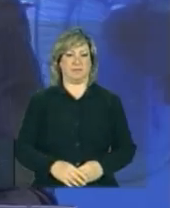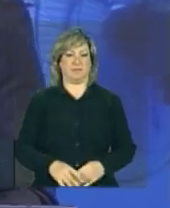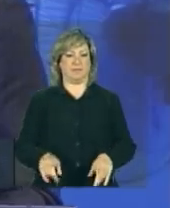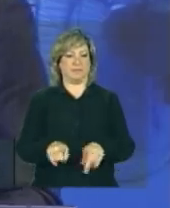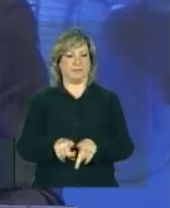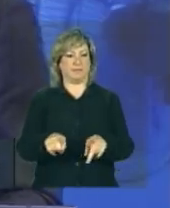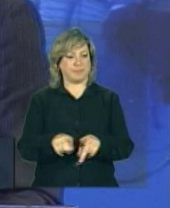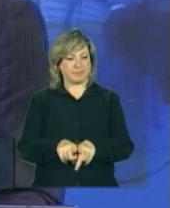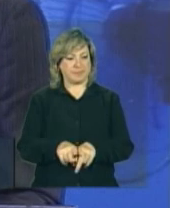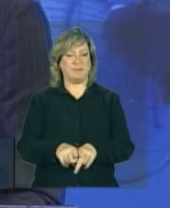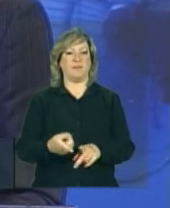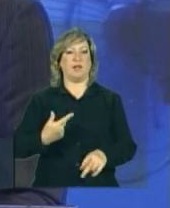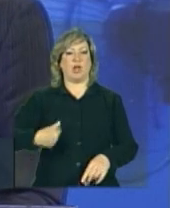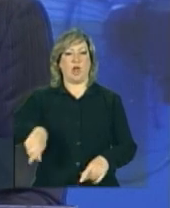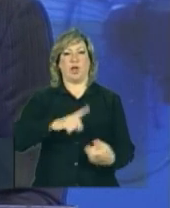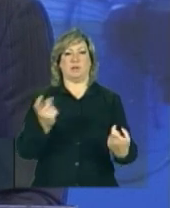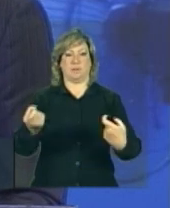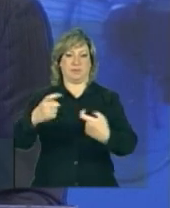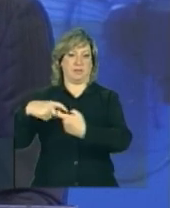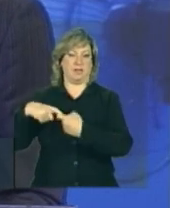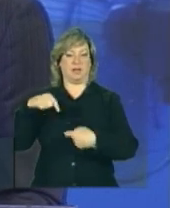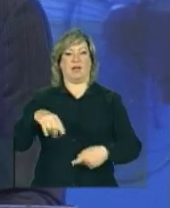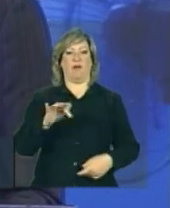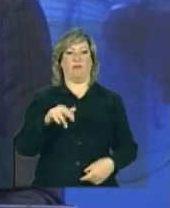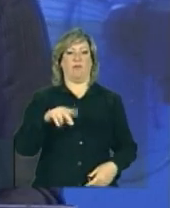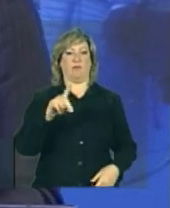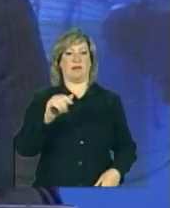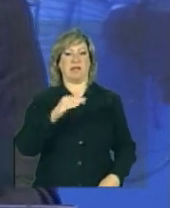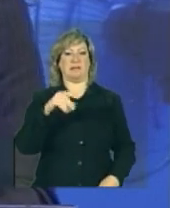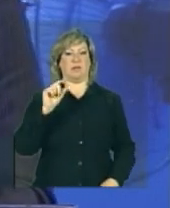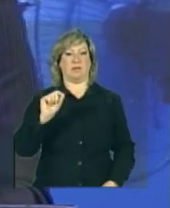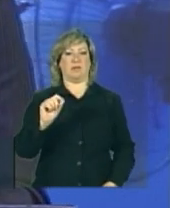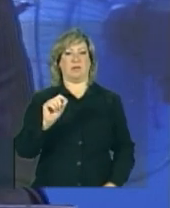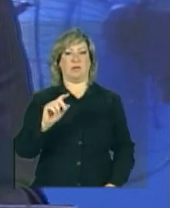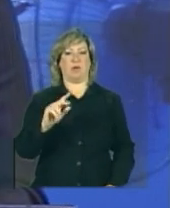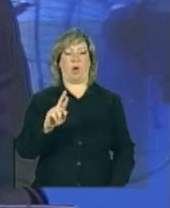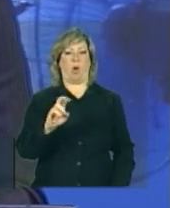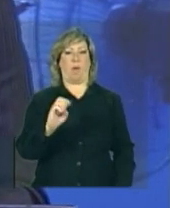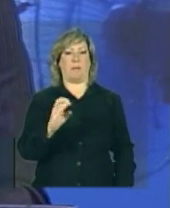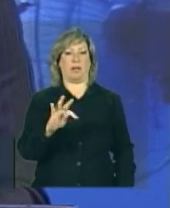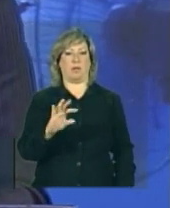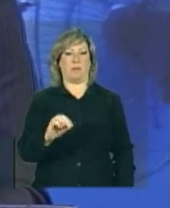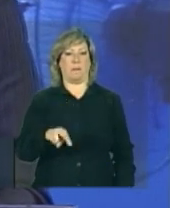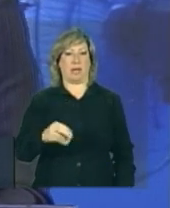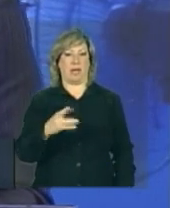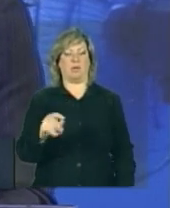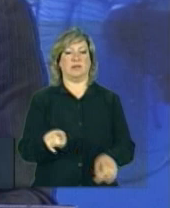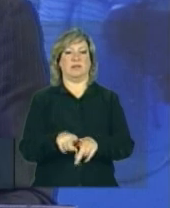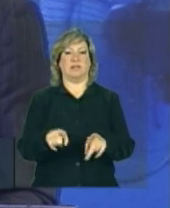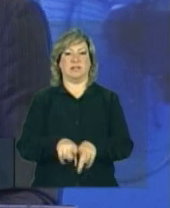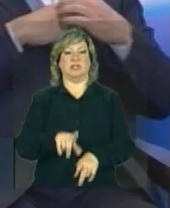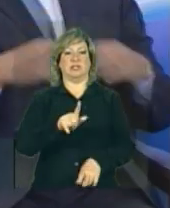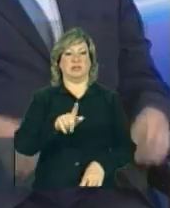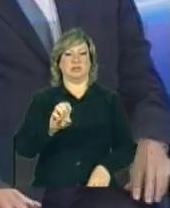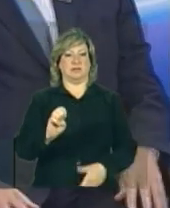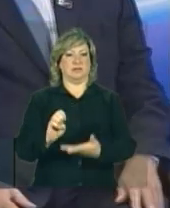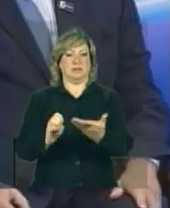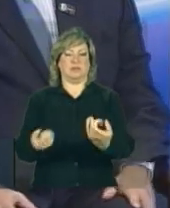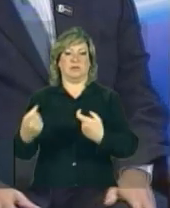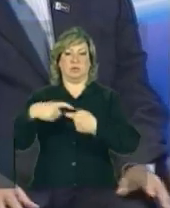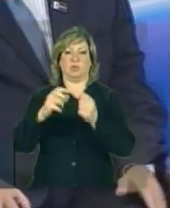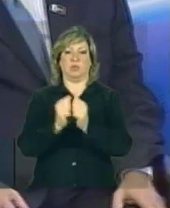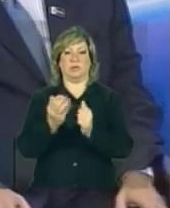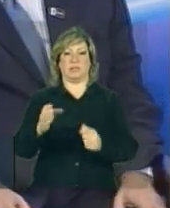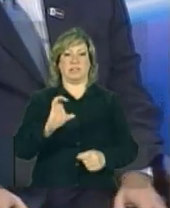Também os nossos parceiros aqui, Fundação Roberto Marinho e GE, que são os parceiros junto com o CNPq